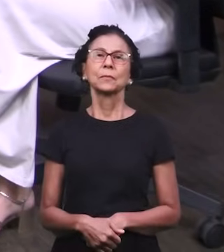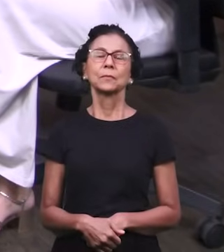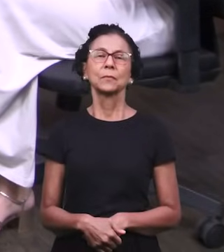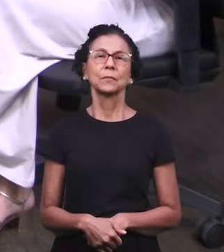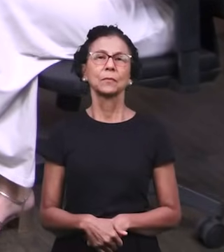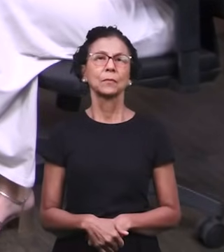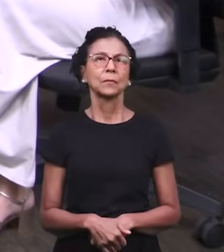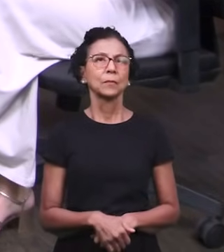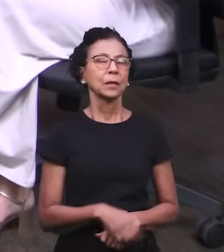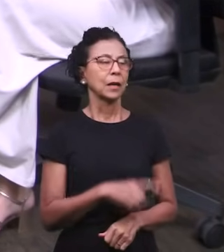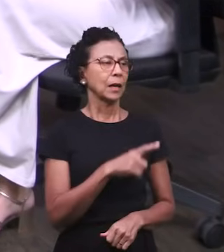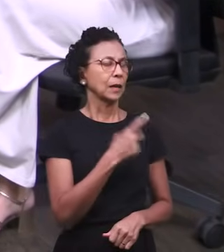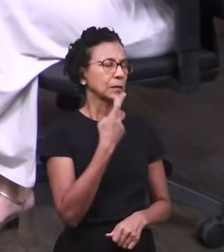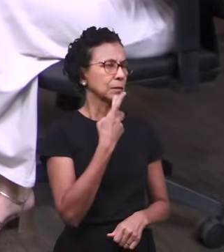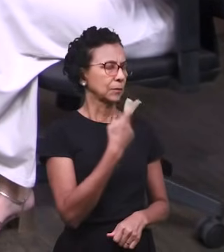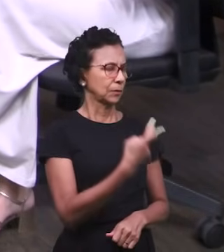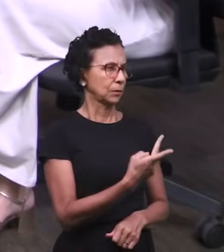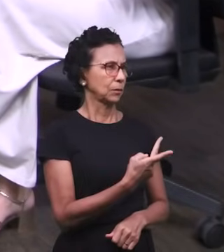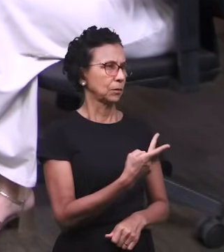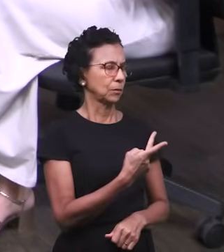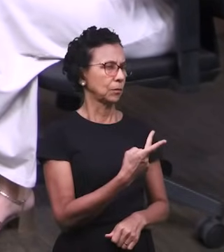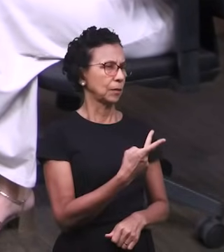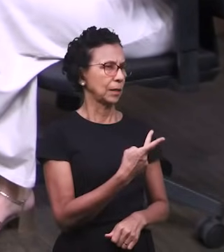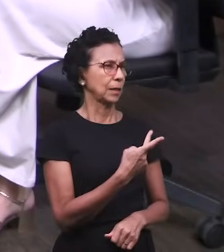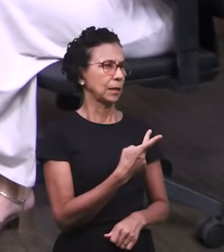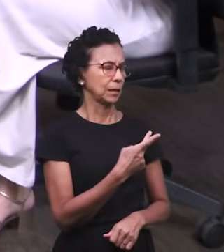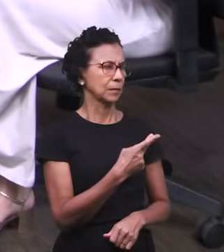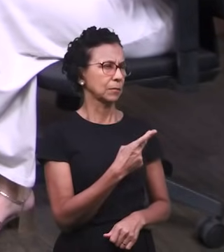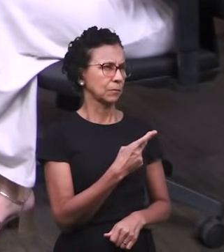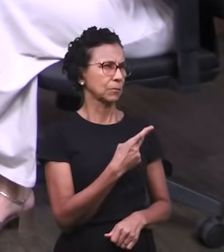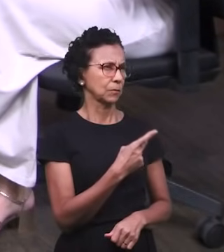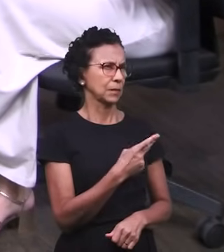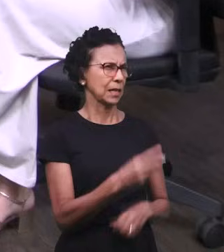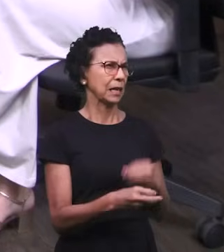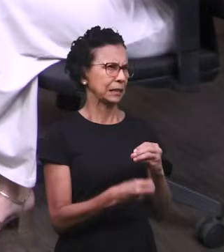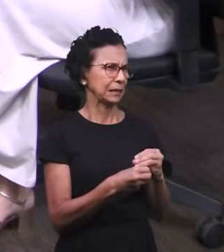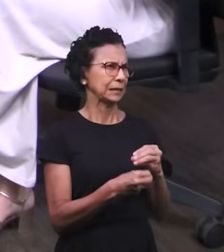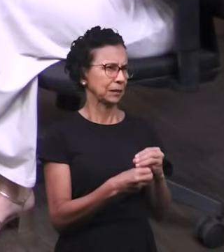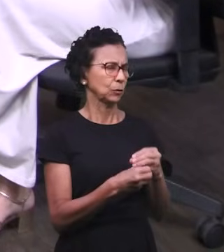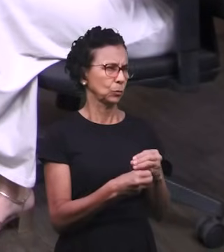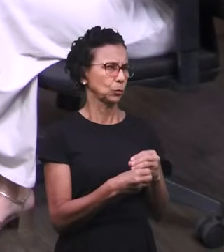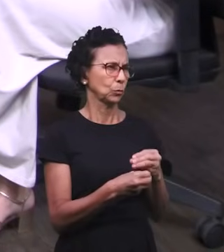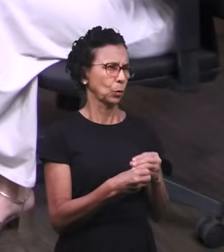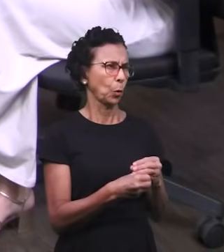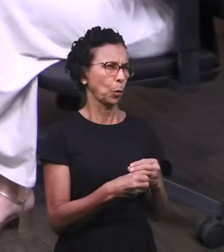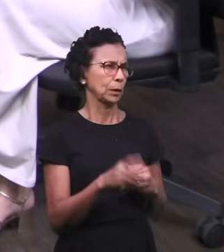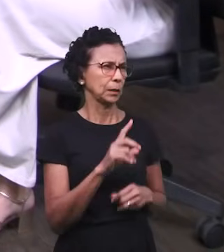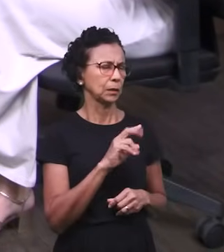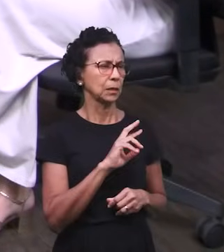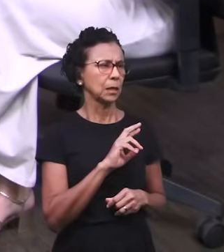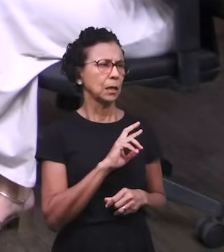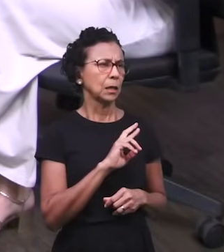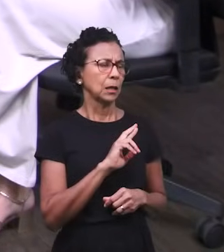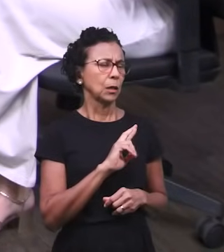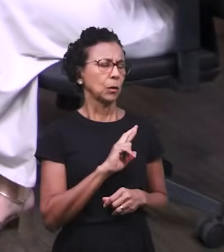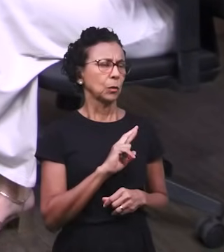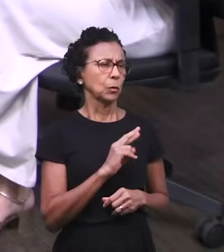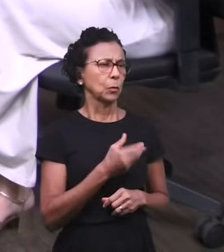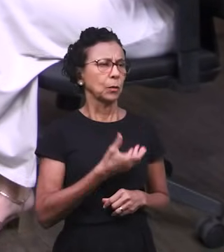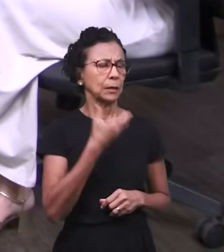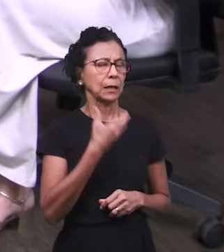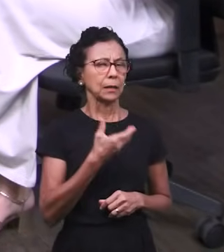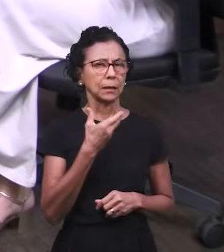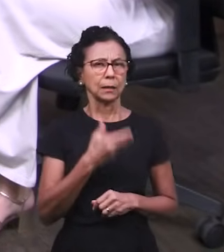evento isolado. Era um evento profetizado, e era um evento que